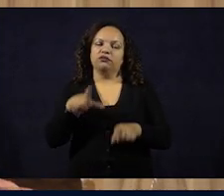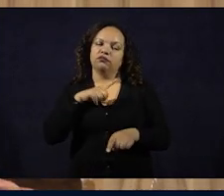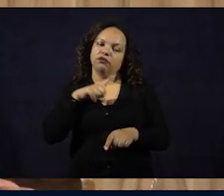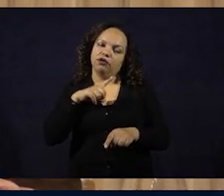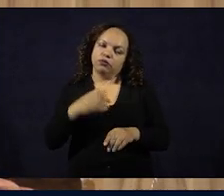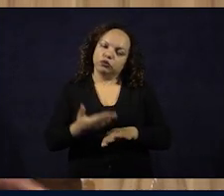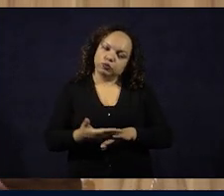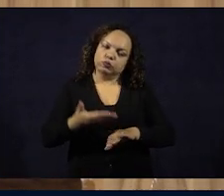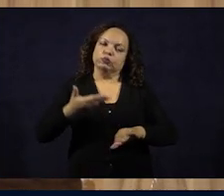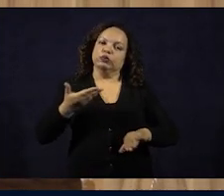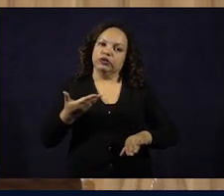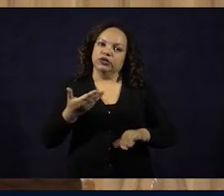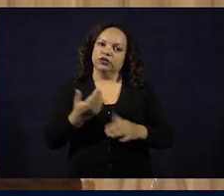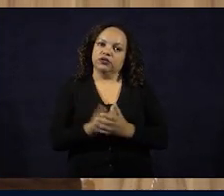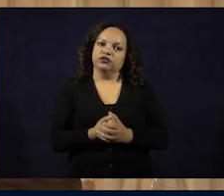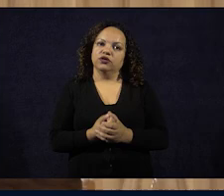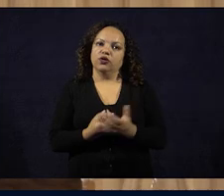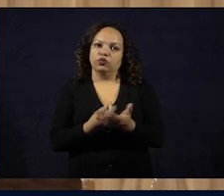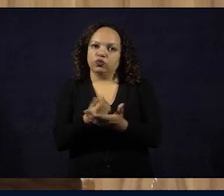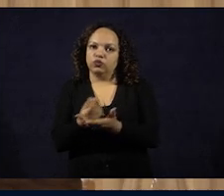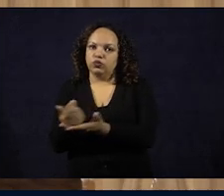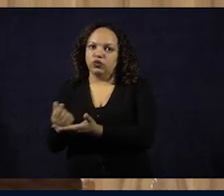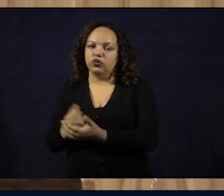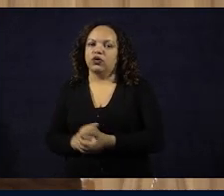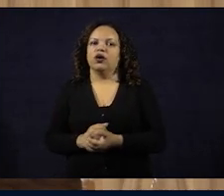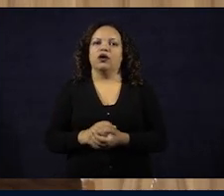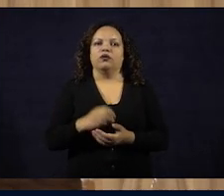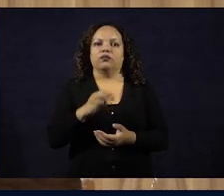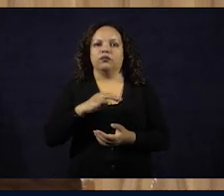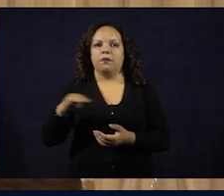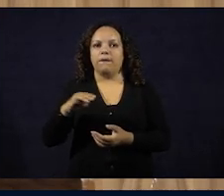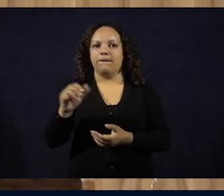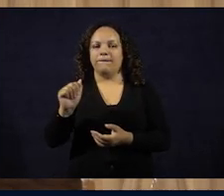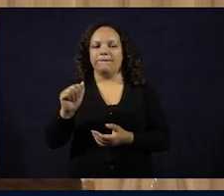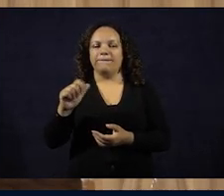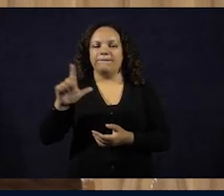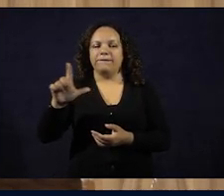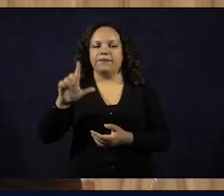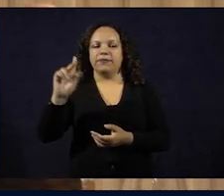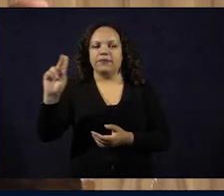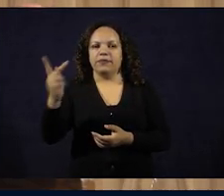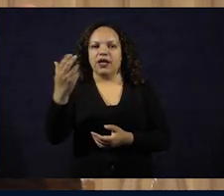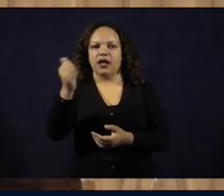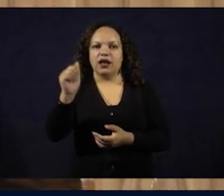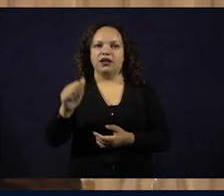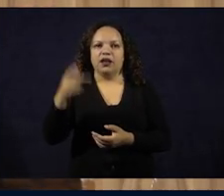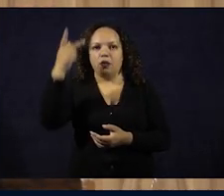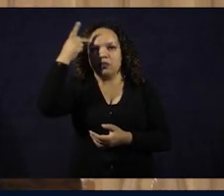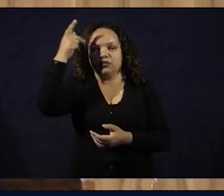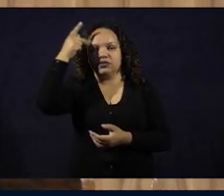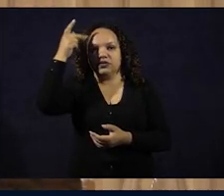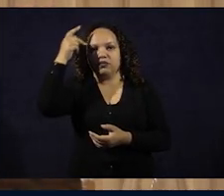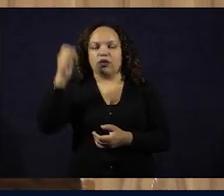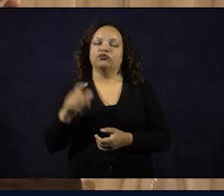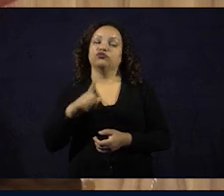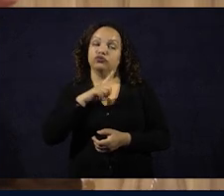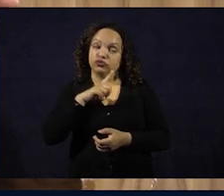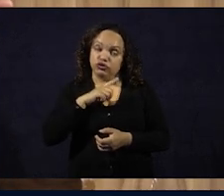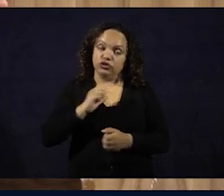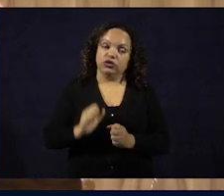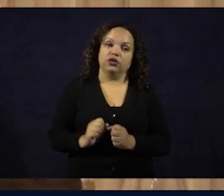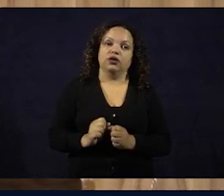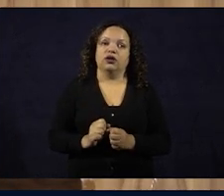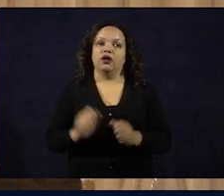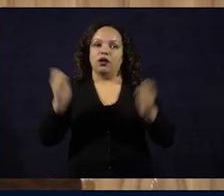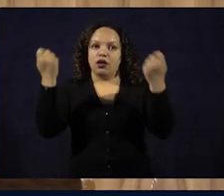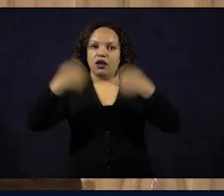antecipações de renovação, a Malha Paulista como um ótimo exemplo, porque a Malha Paulista tinha a capacidade para transportar só 35